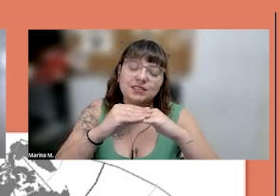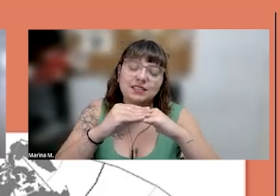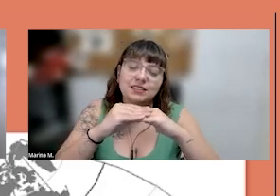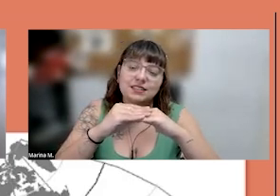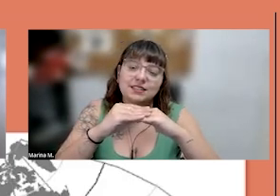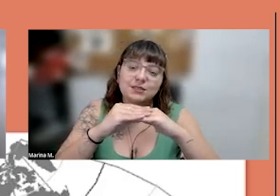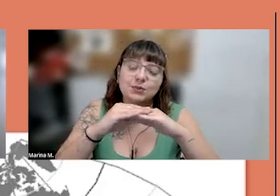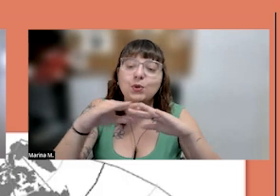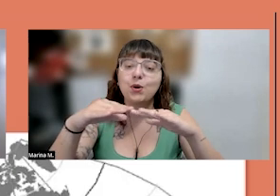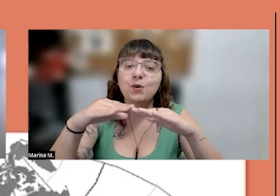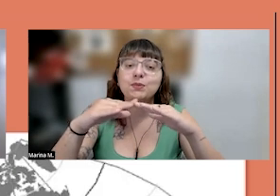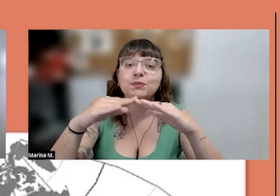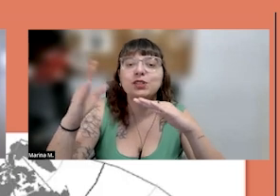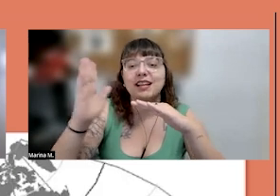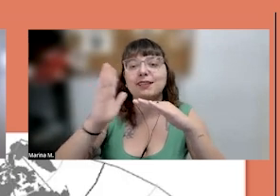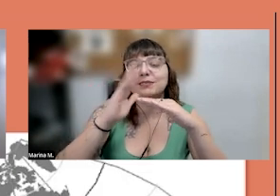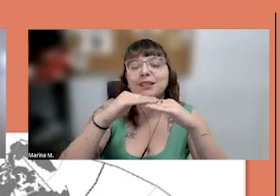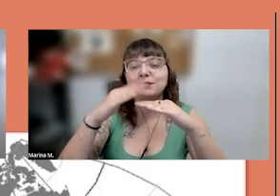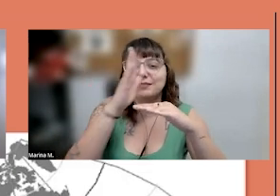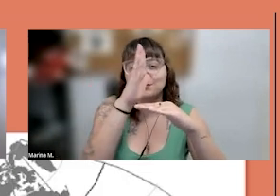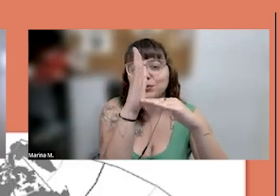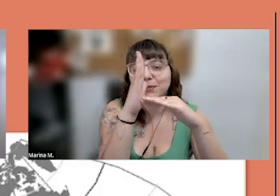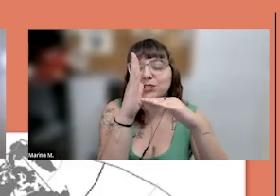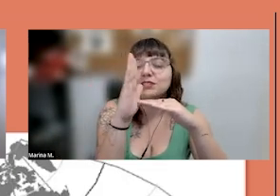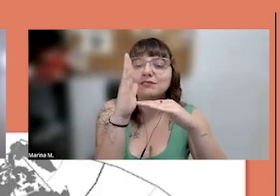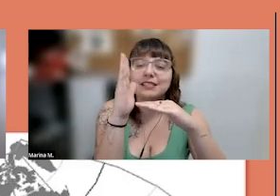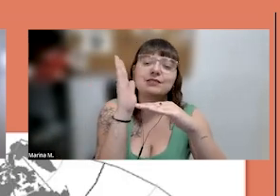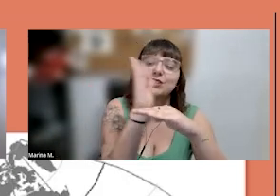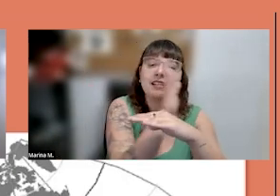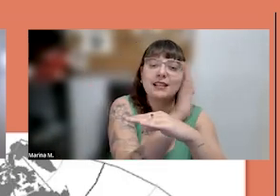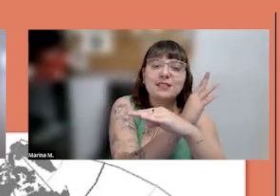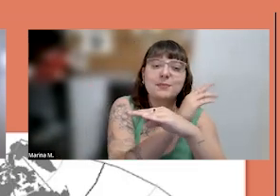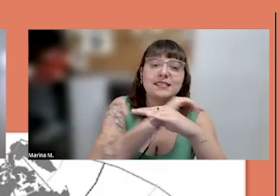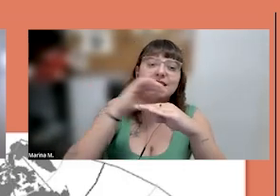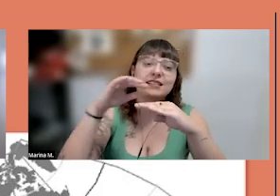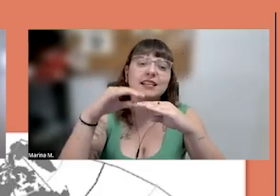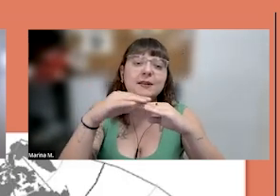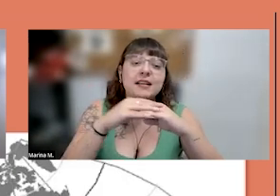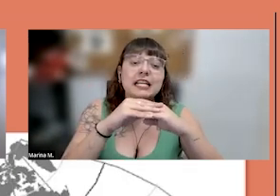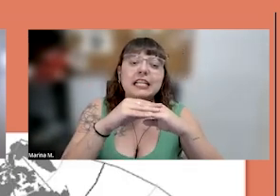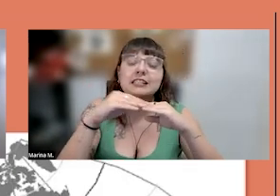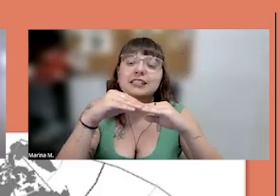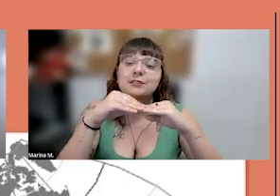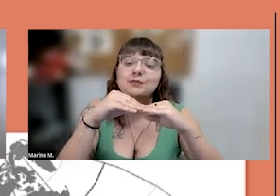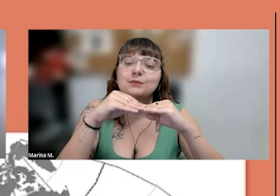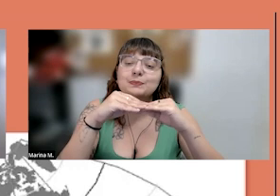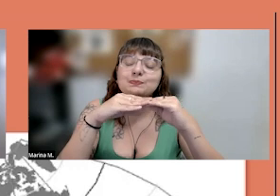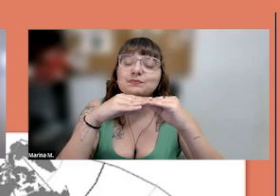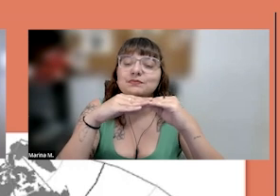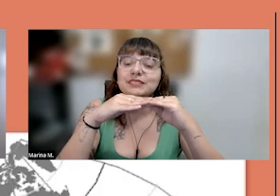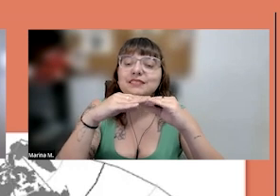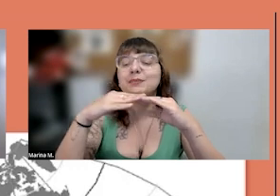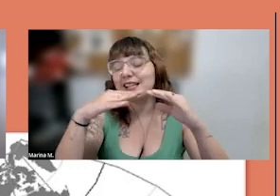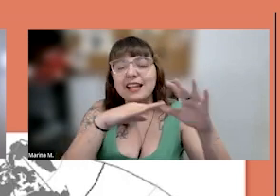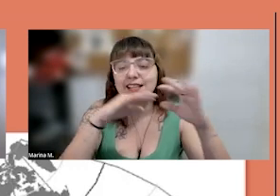do do globo, só que ele não tá no meridiano de Greenwich, ele tá mais para a esquerda, né?